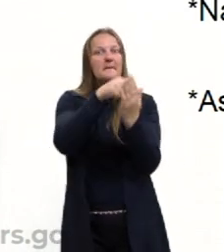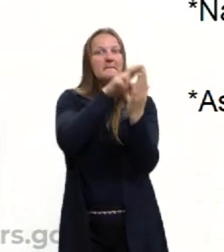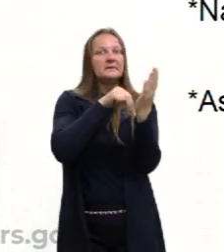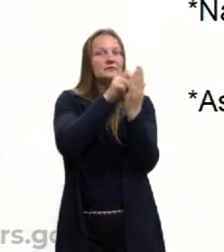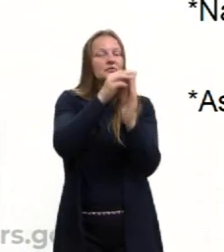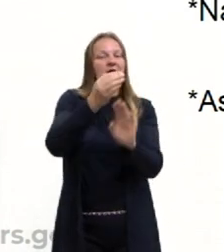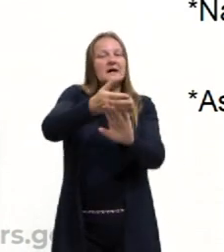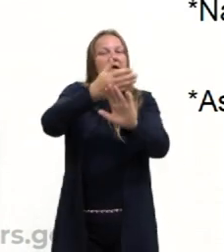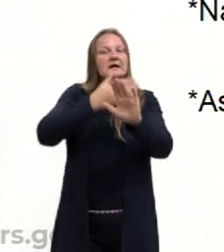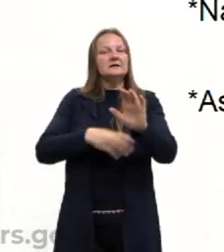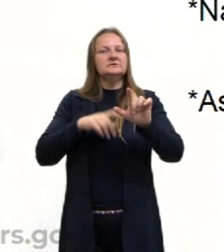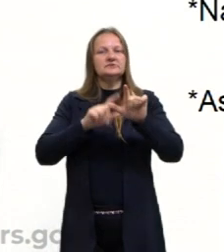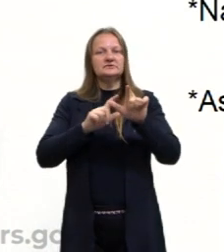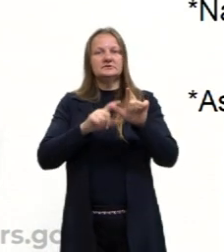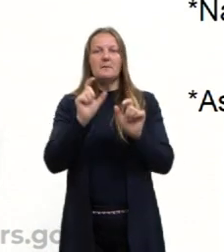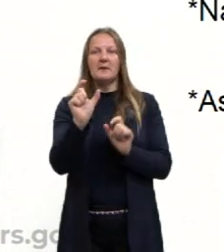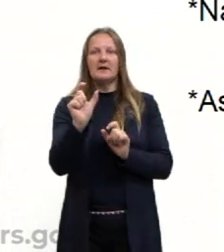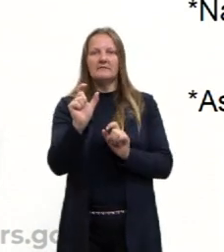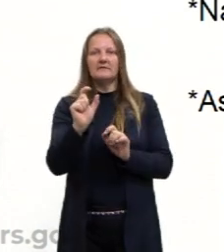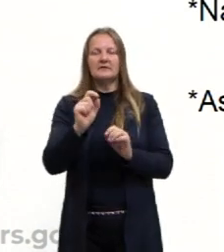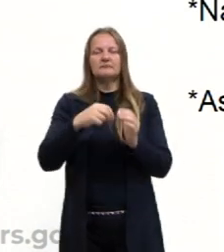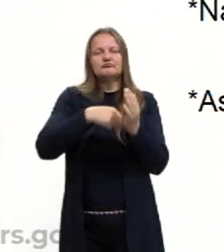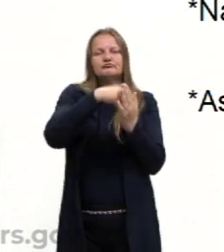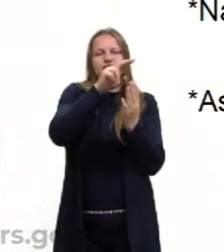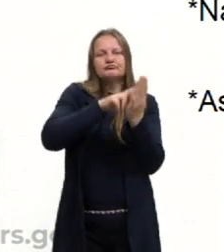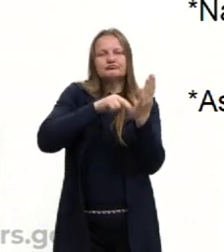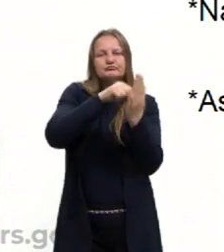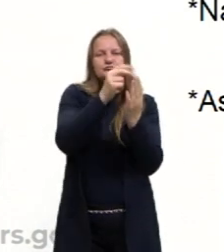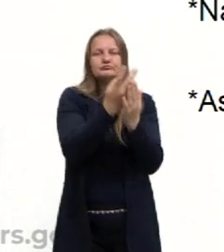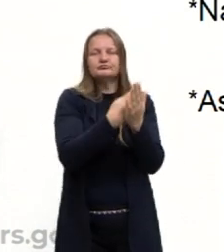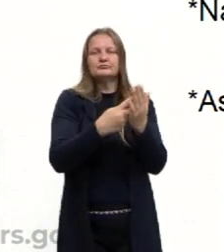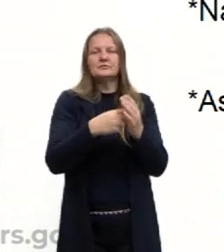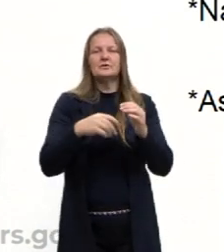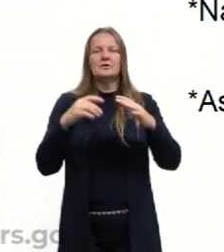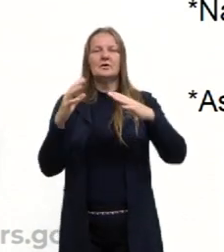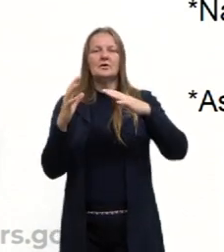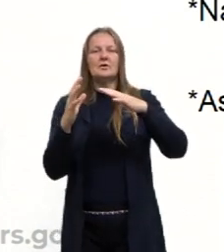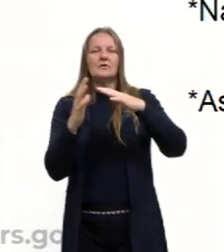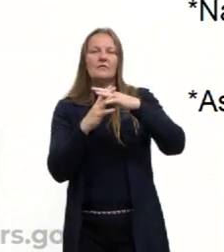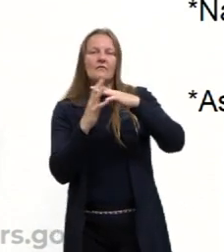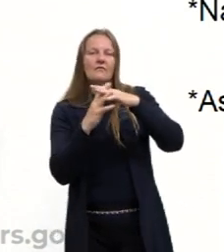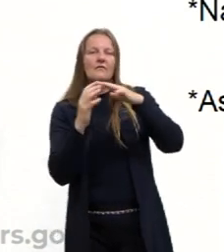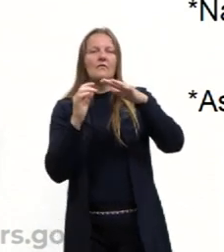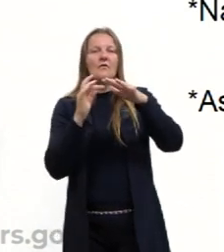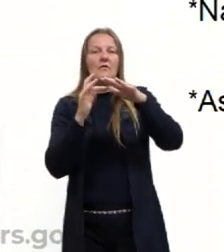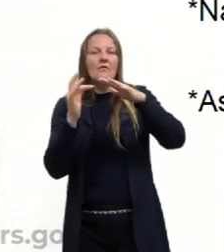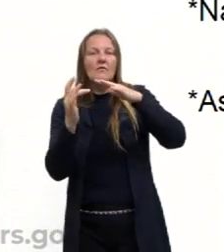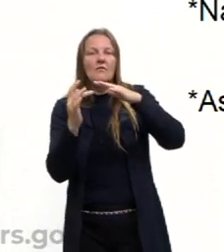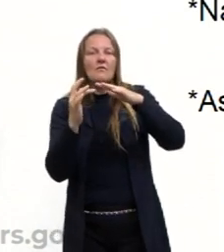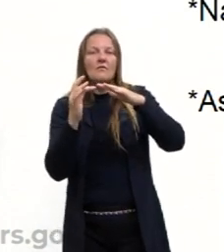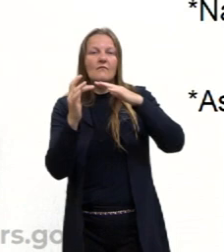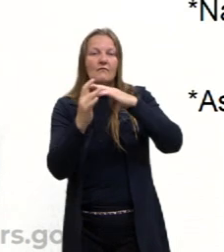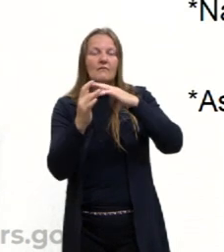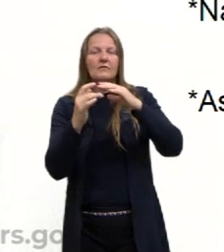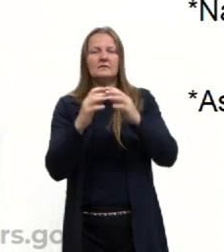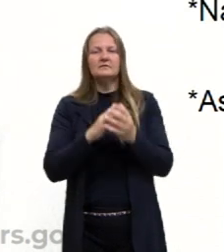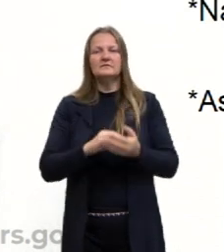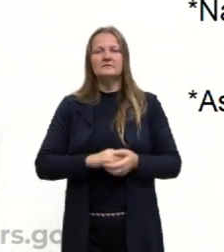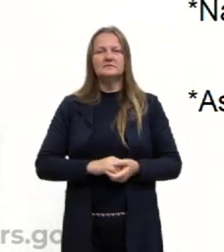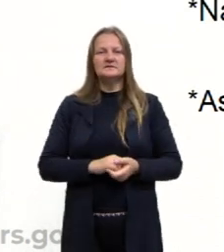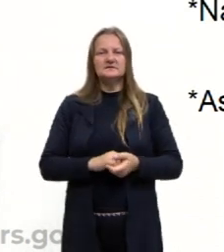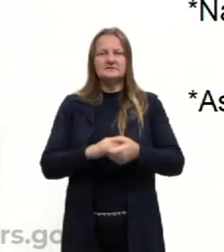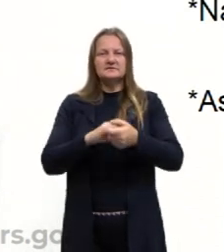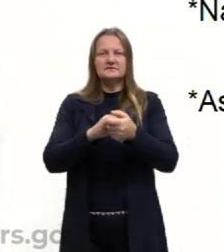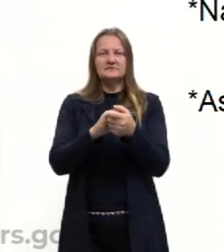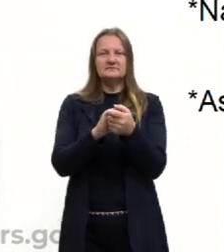Letras Mas mesmo perspectiva né E aí depois vem as vogais as consoantes e assim vai ser criando vai ser constituindo a nossa